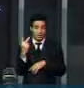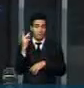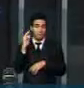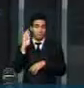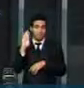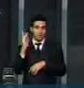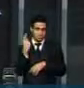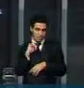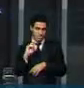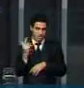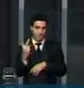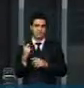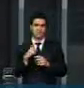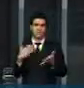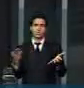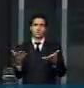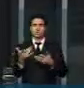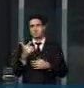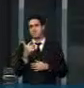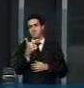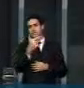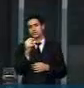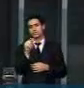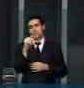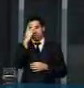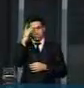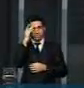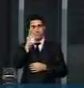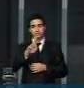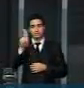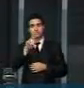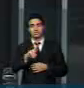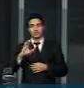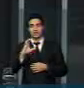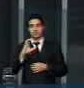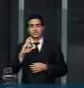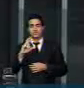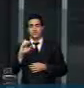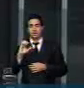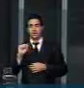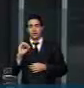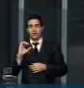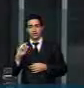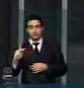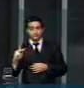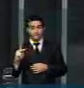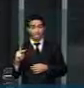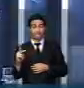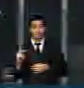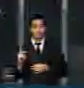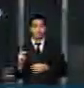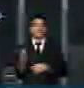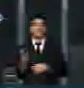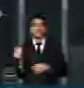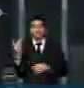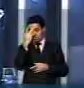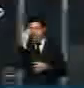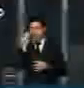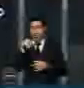hoje aproximadamente 20 mil usuários de crack, sendo muitos deles moradores de